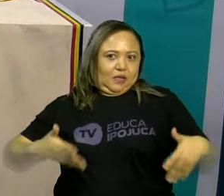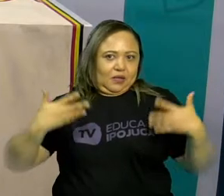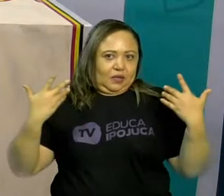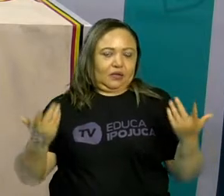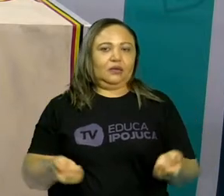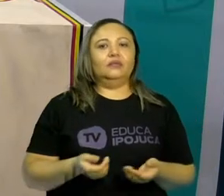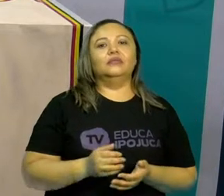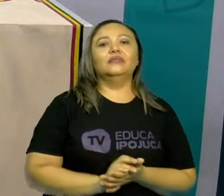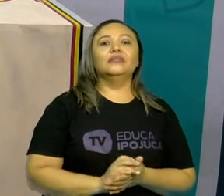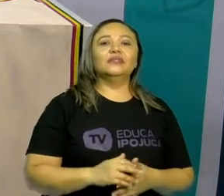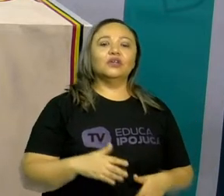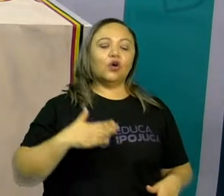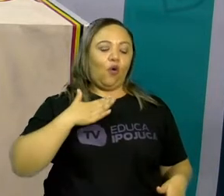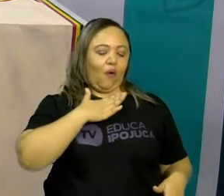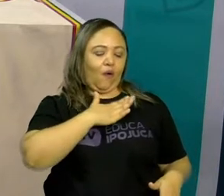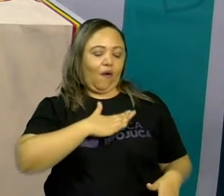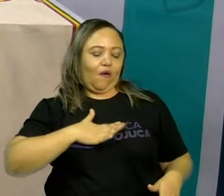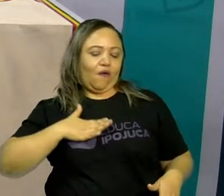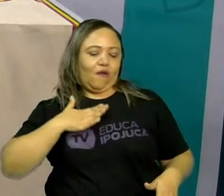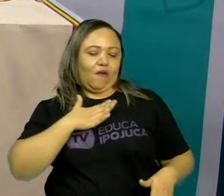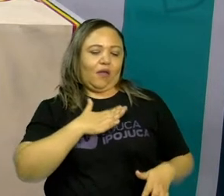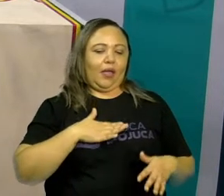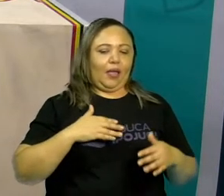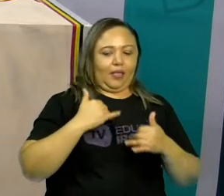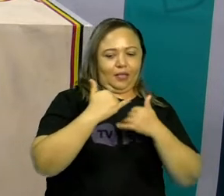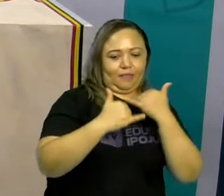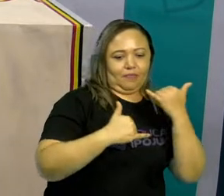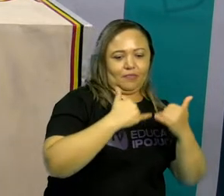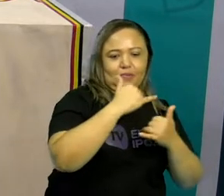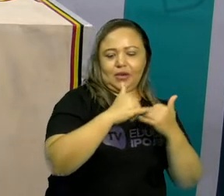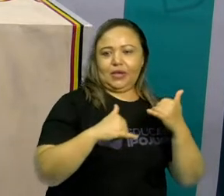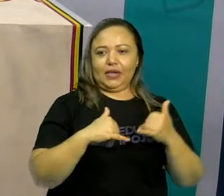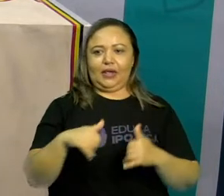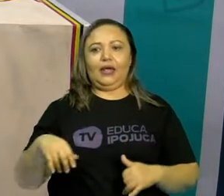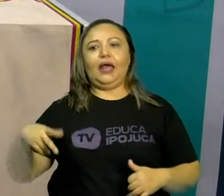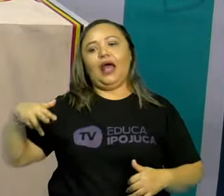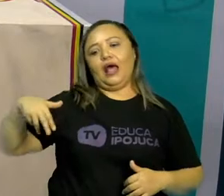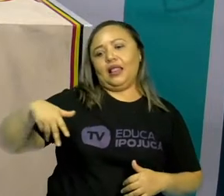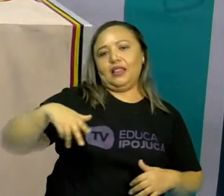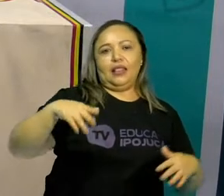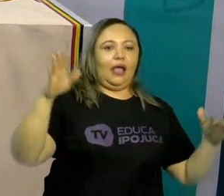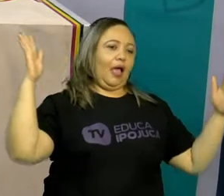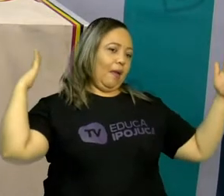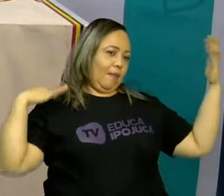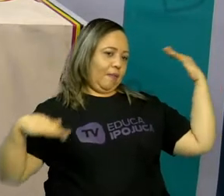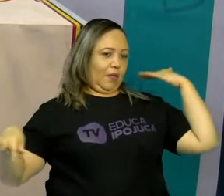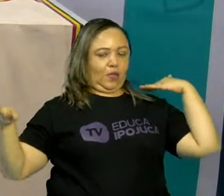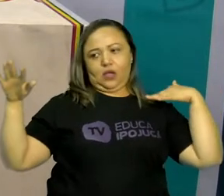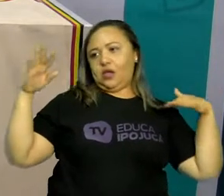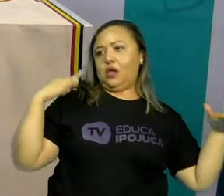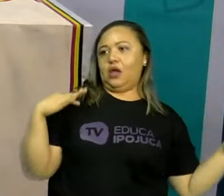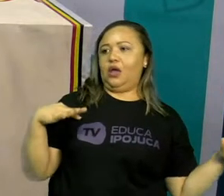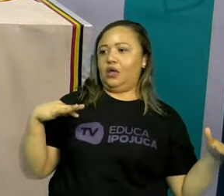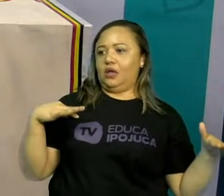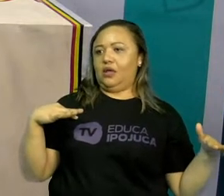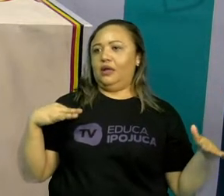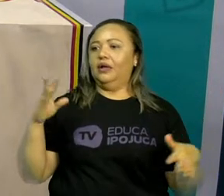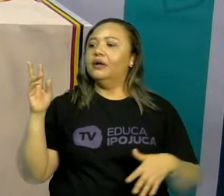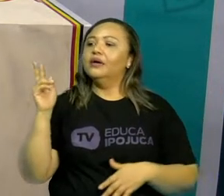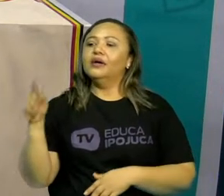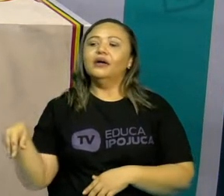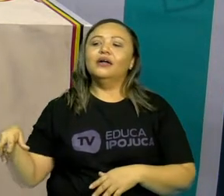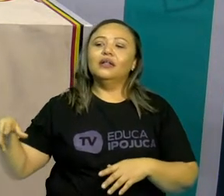Que adorava brincar daí passear esse formato tudo ao seu redor